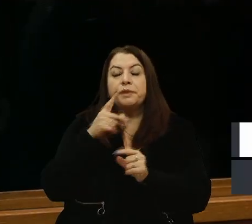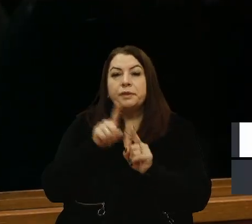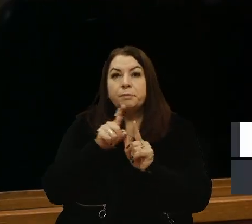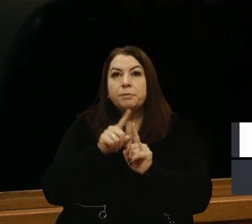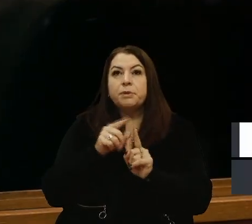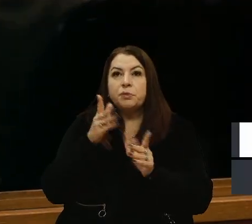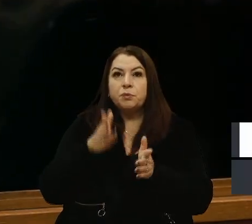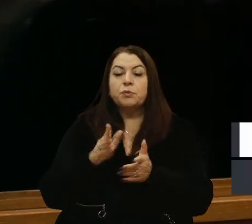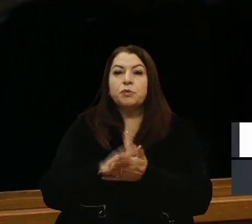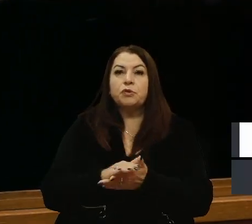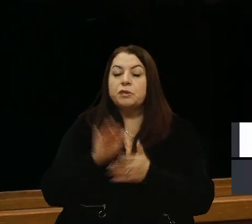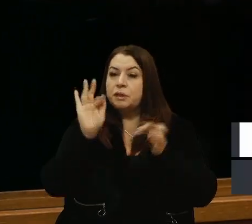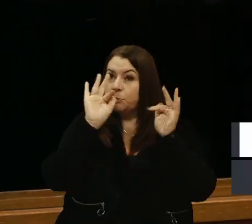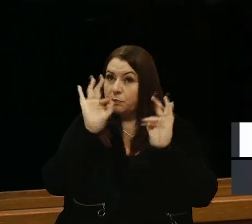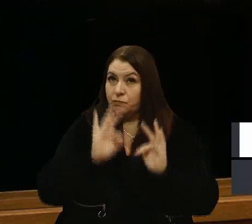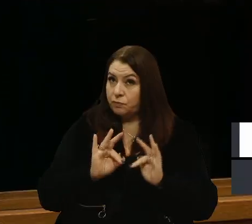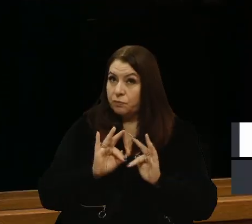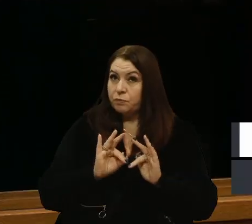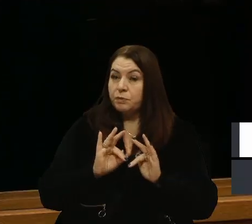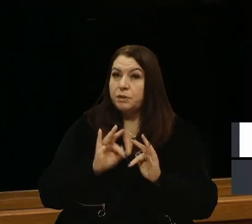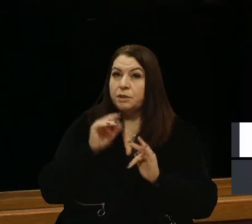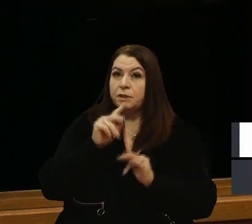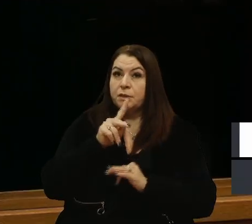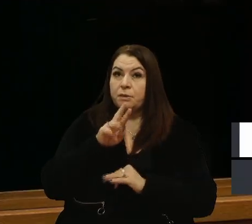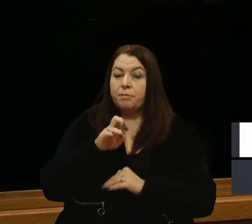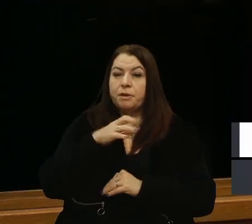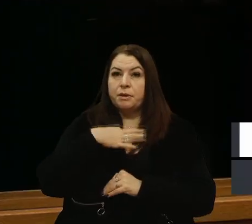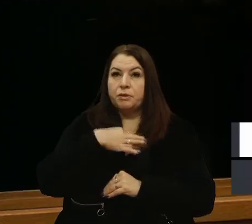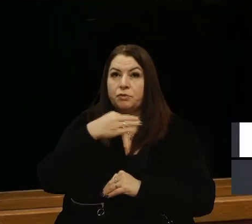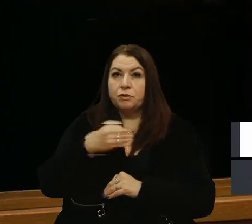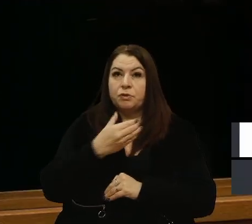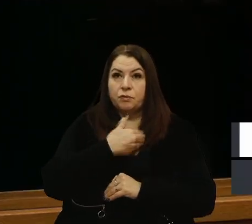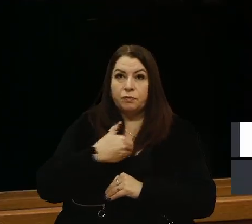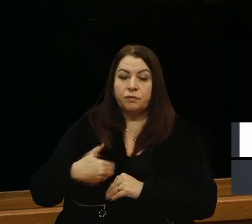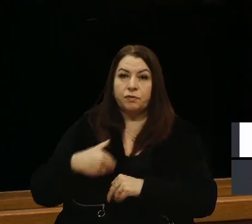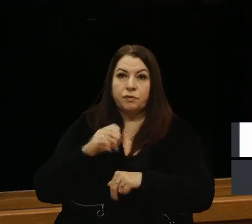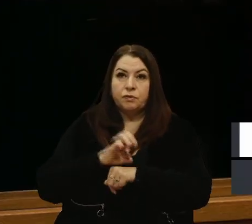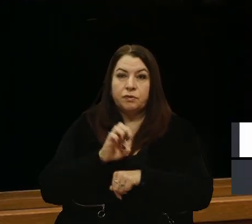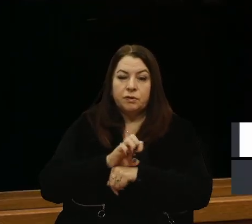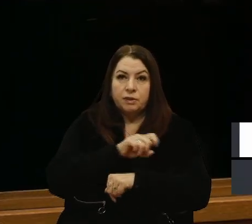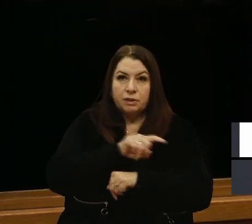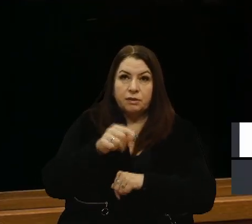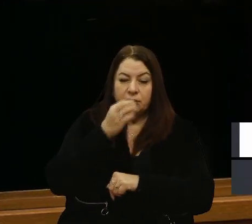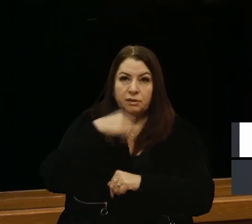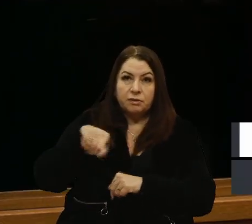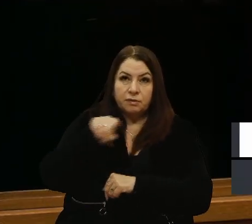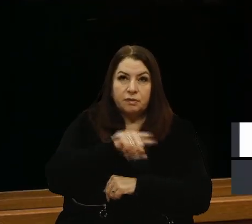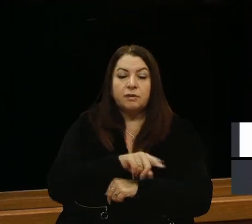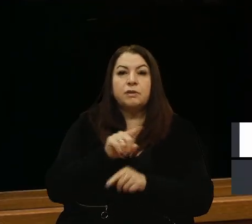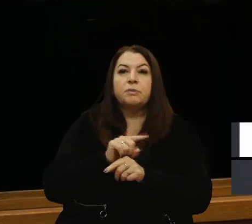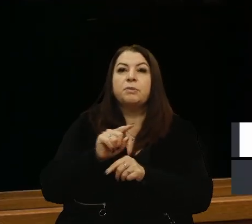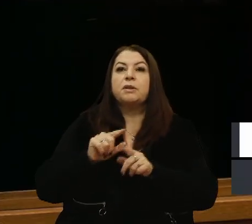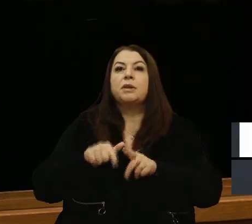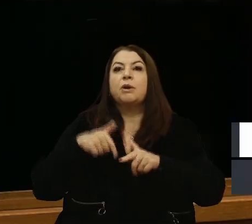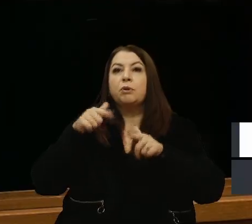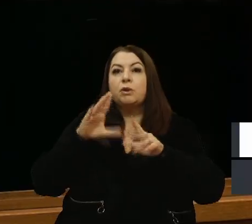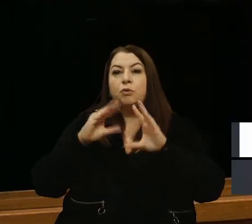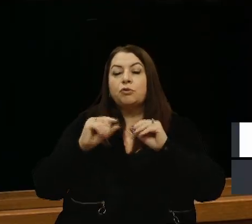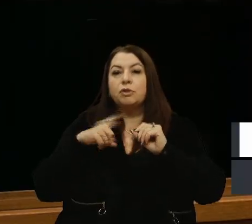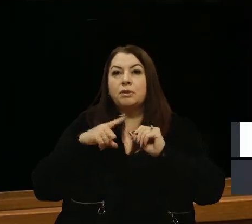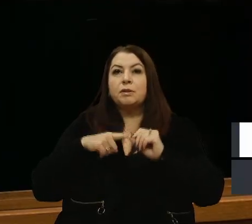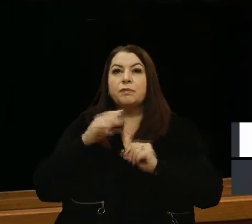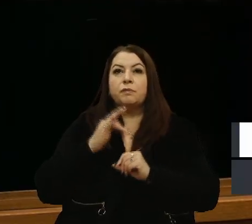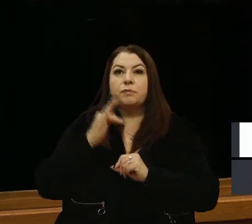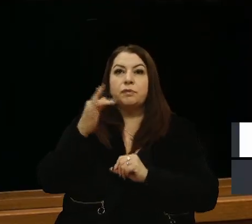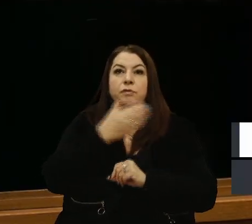presidente, que hoje estamos muito felizes. A nossa pré-candidata ao governo do estado está em Caxias. De noite teremos um ato político, né, nossa